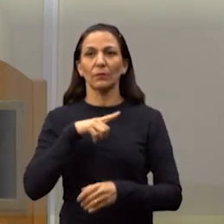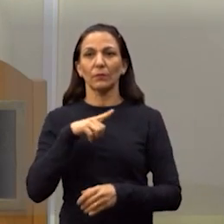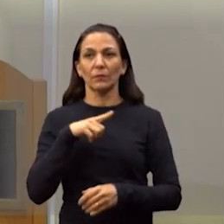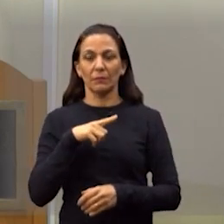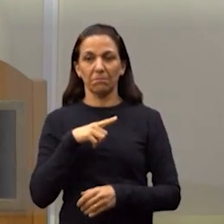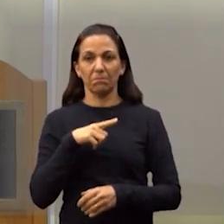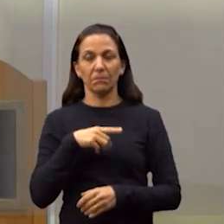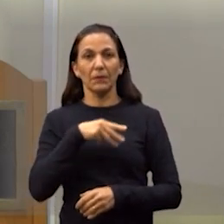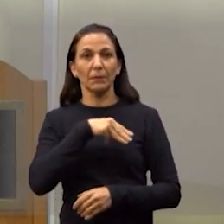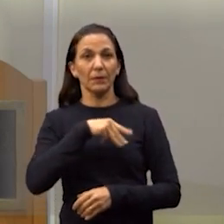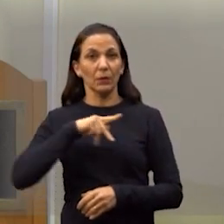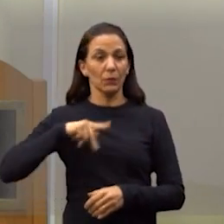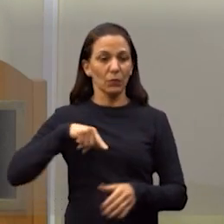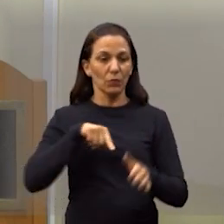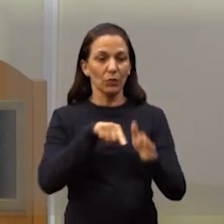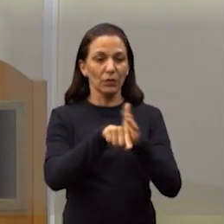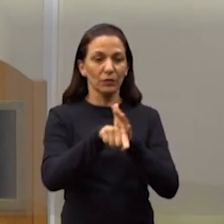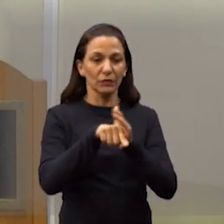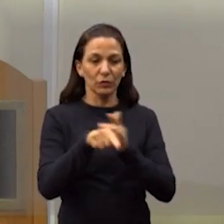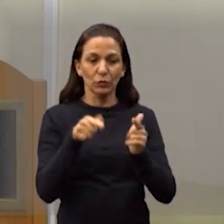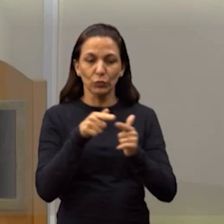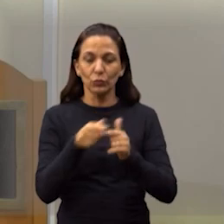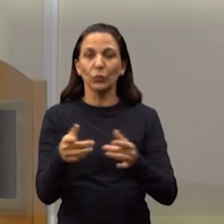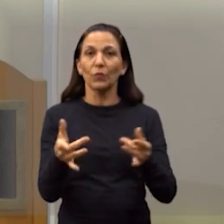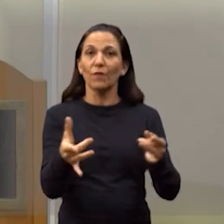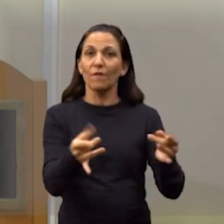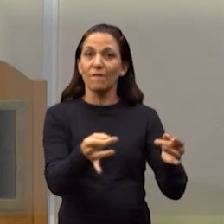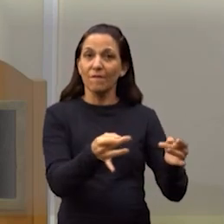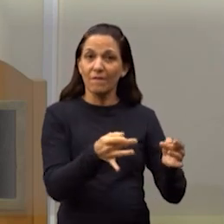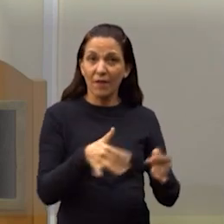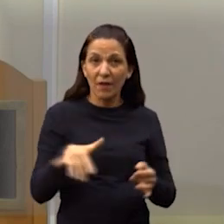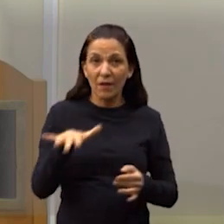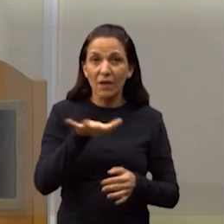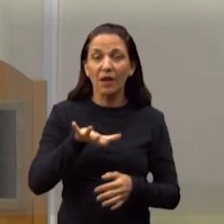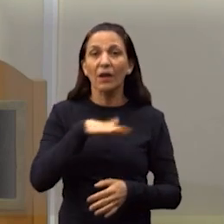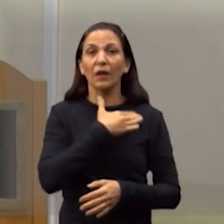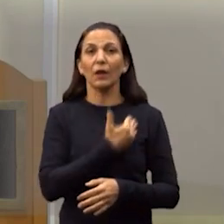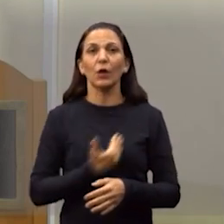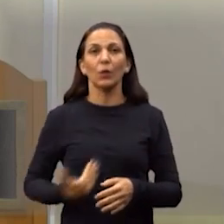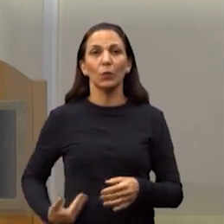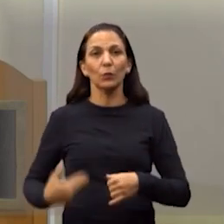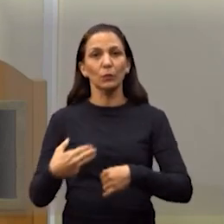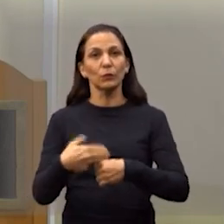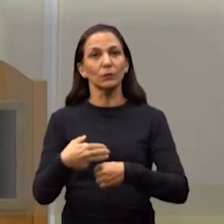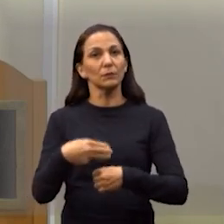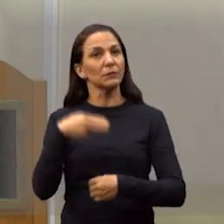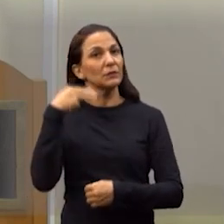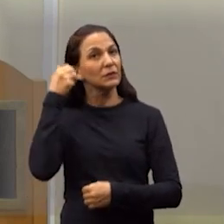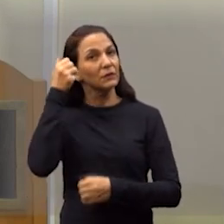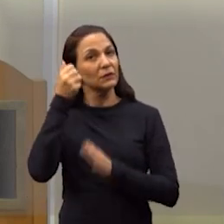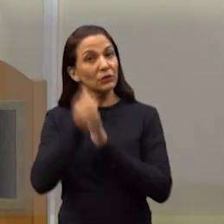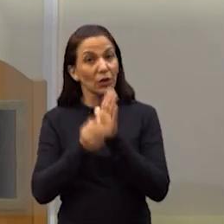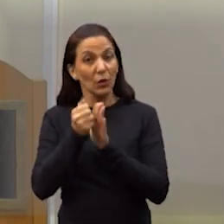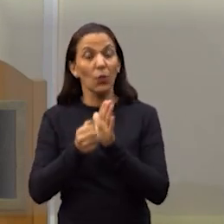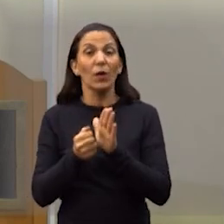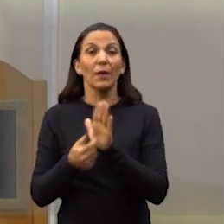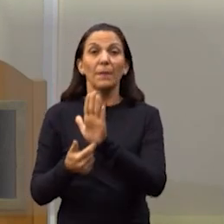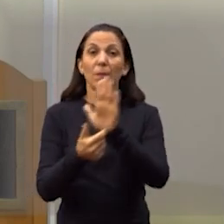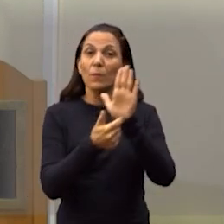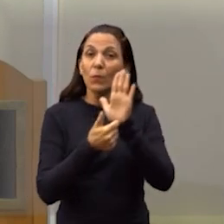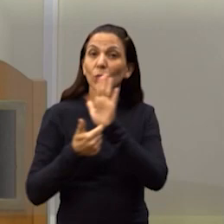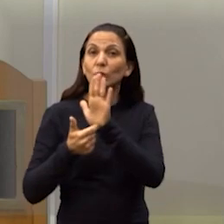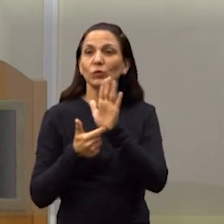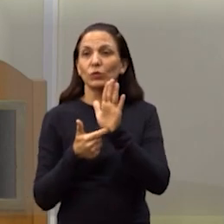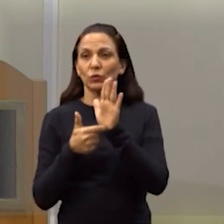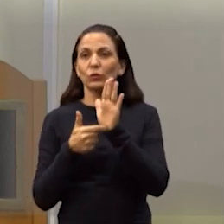investigações sobre a vendas de bens públicos do município de Araraquara apontando o encontra